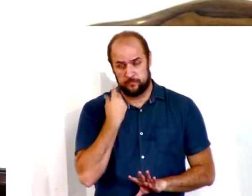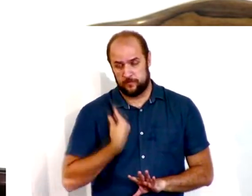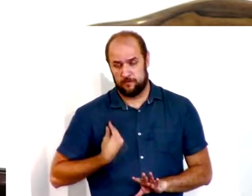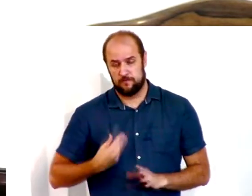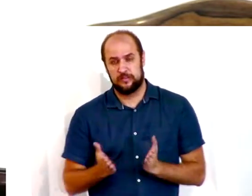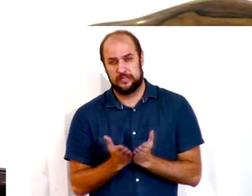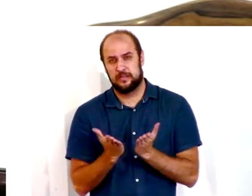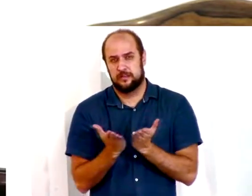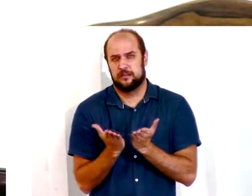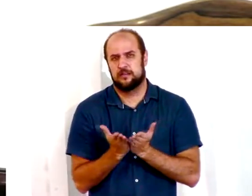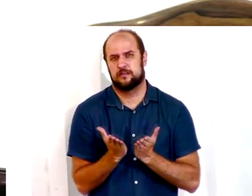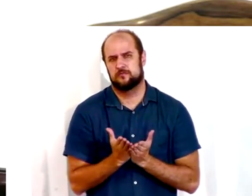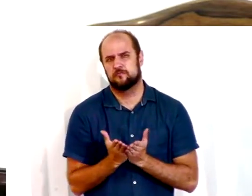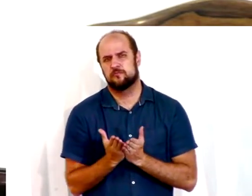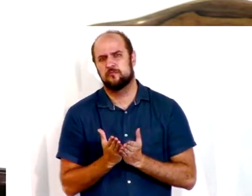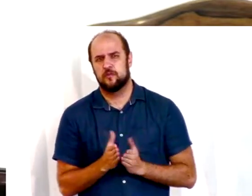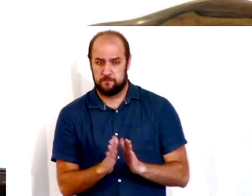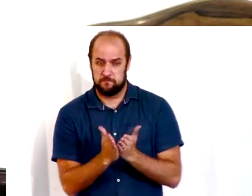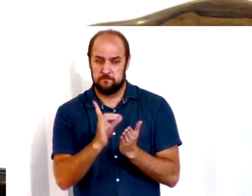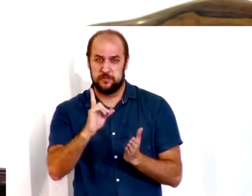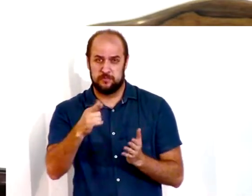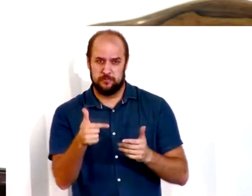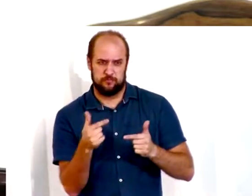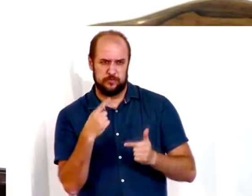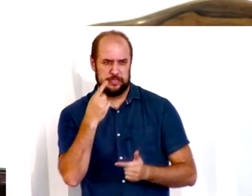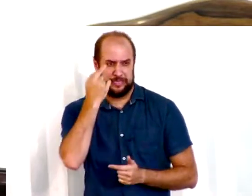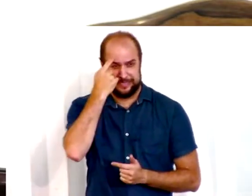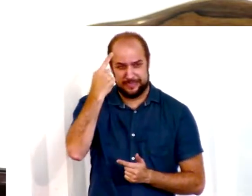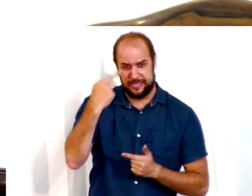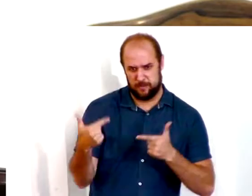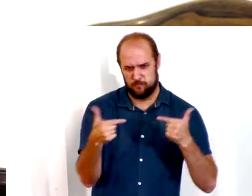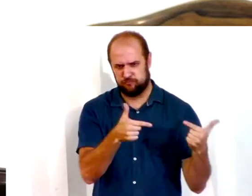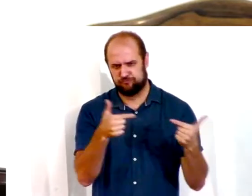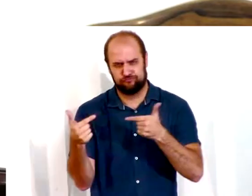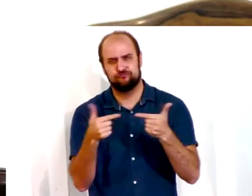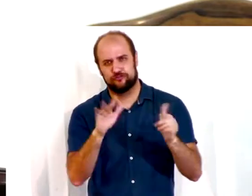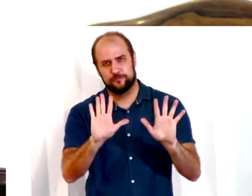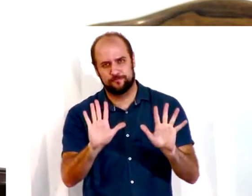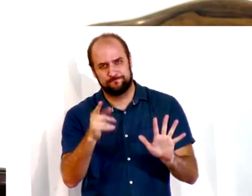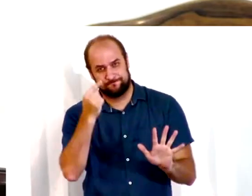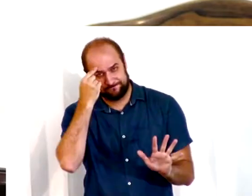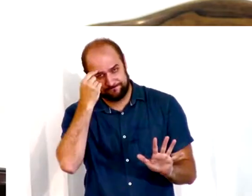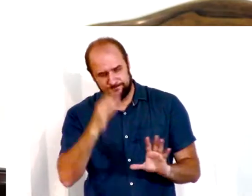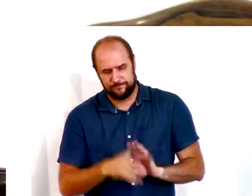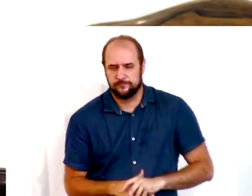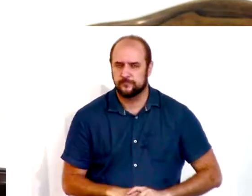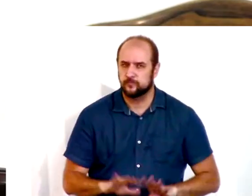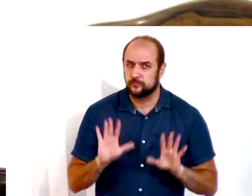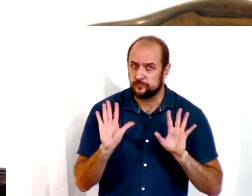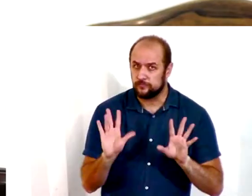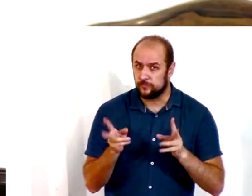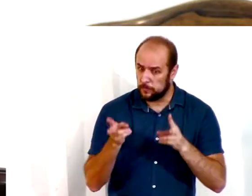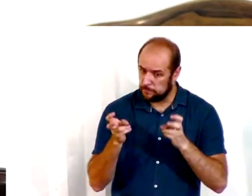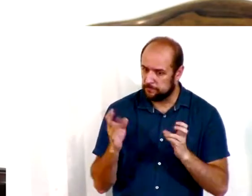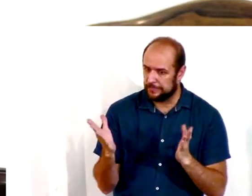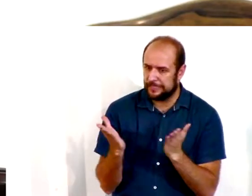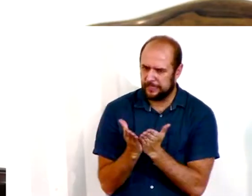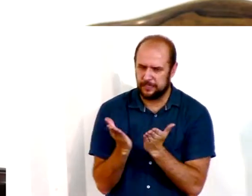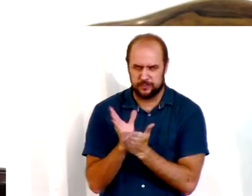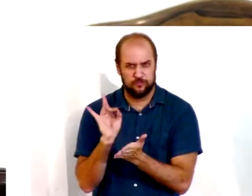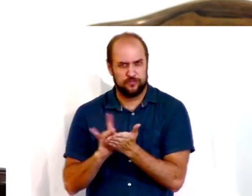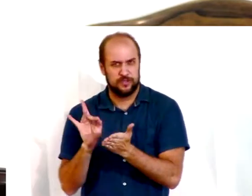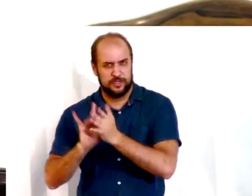paradoxos, a Escritura é cheia de paradoxos. Veja, o cristão verdadeiramente